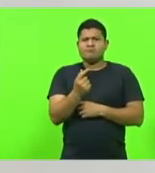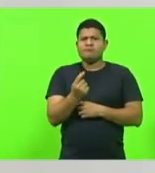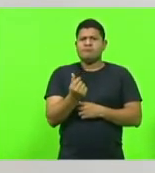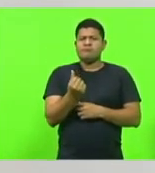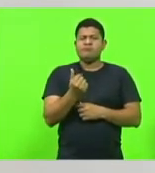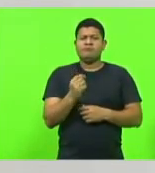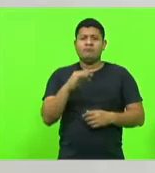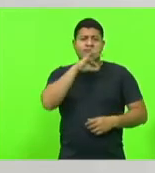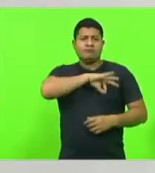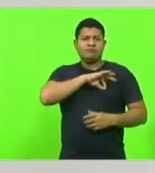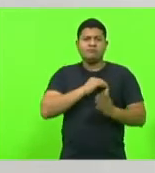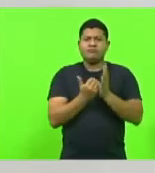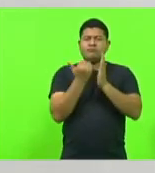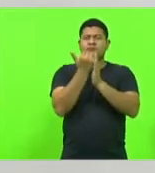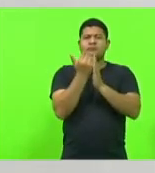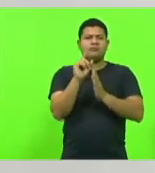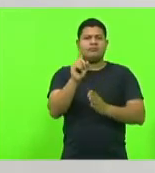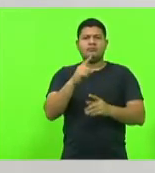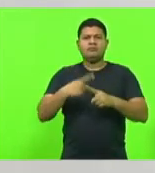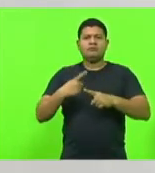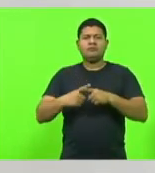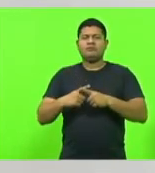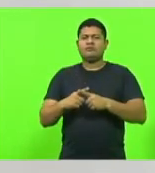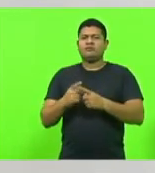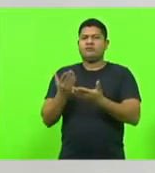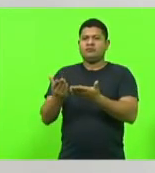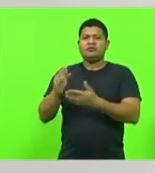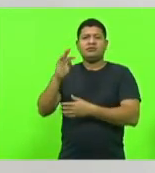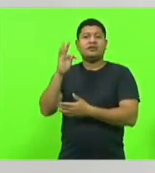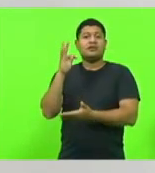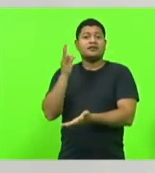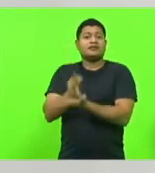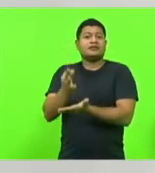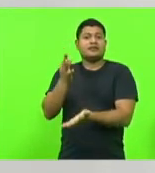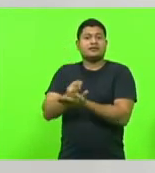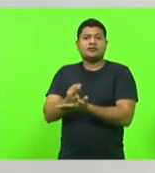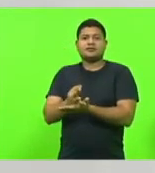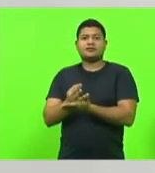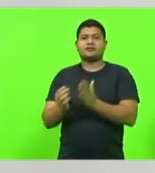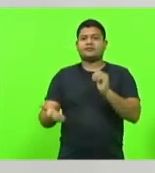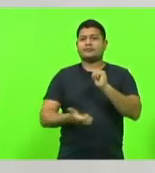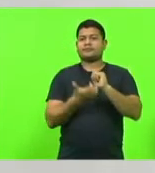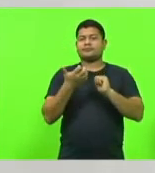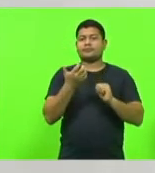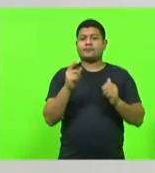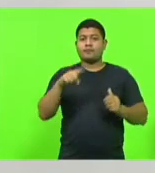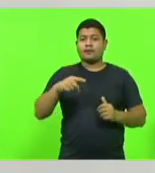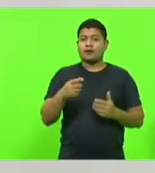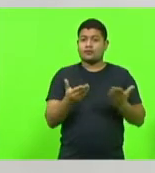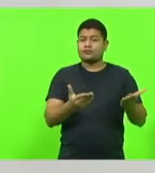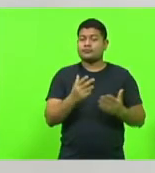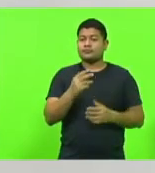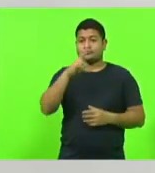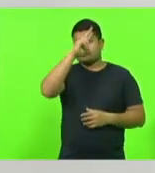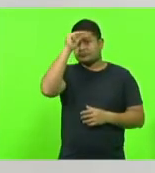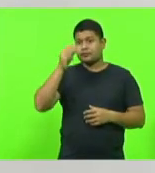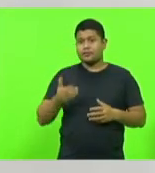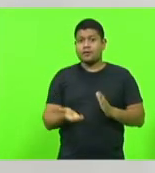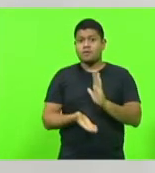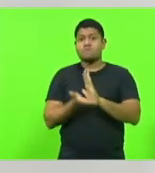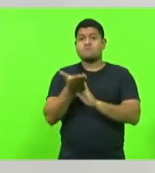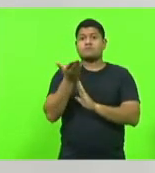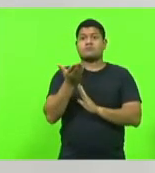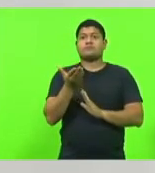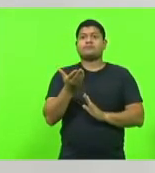aumento vai ser em forma de taxa e burocracia. É isso que a Prefeitura está tentando fazer, aumentar o valor